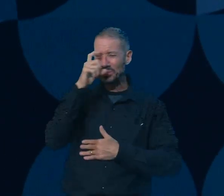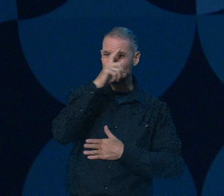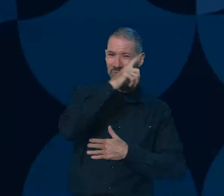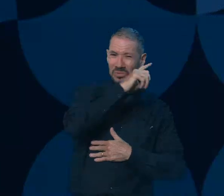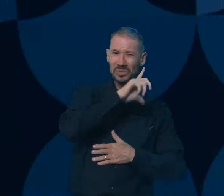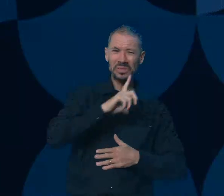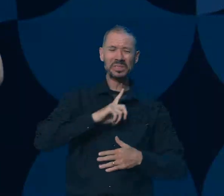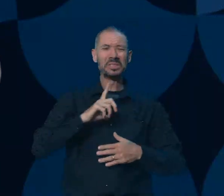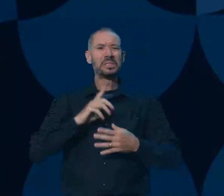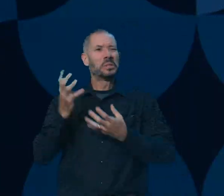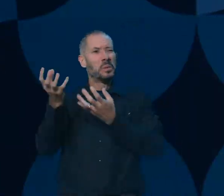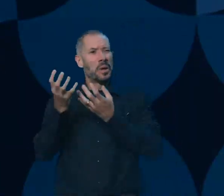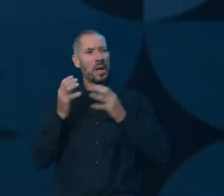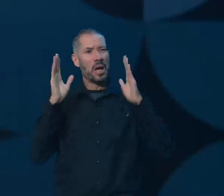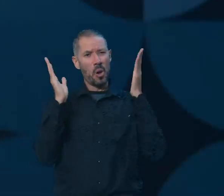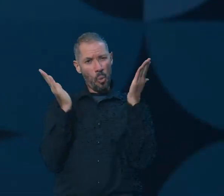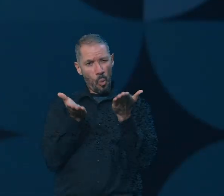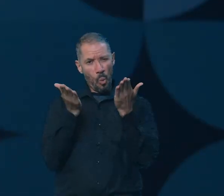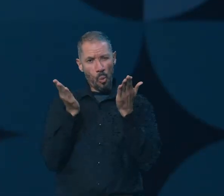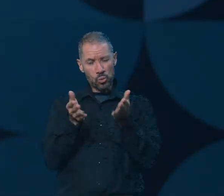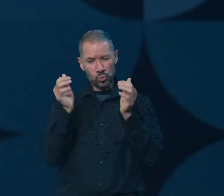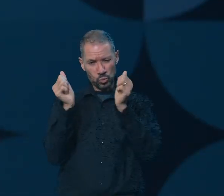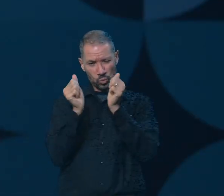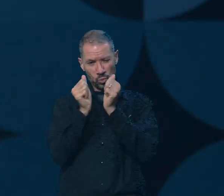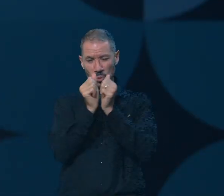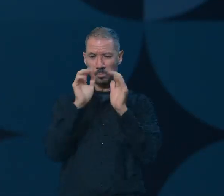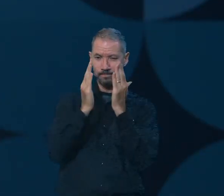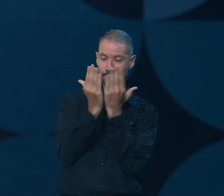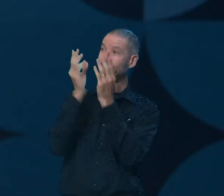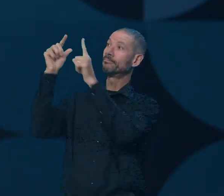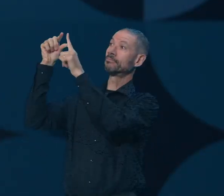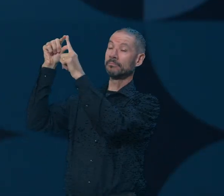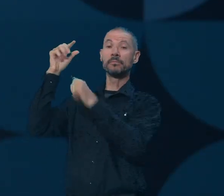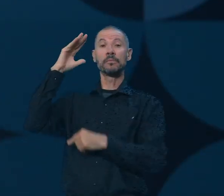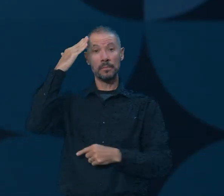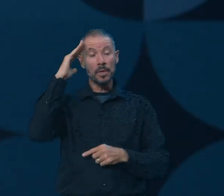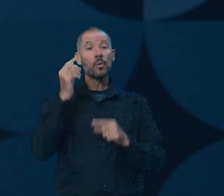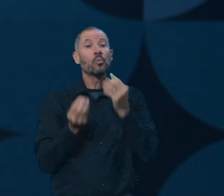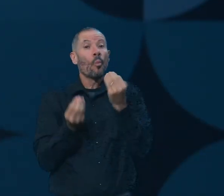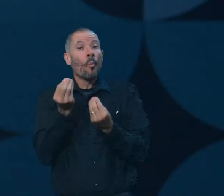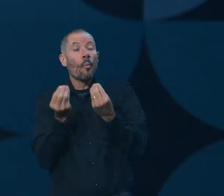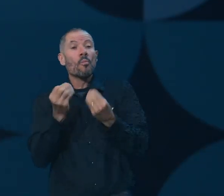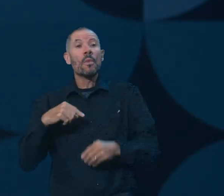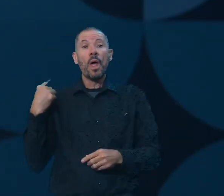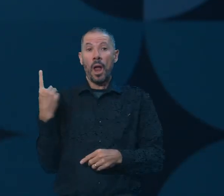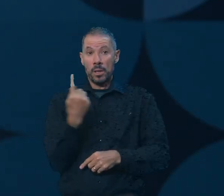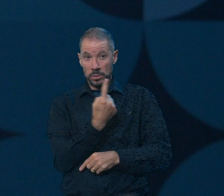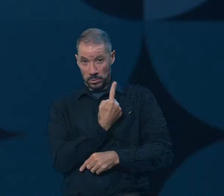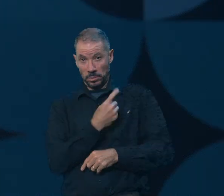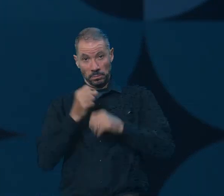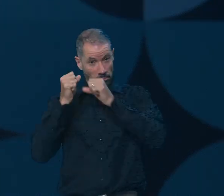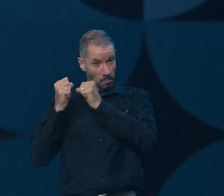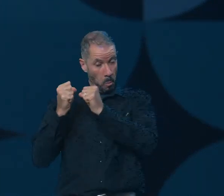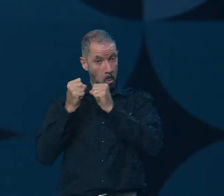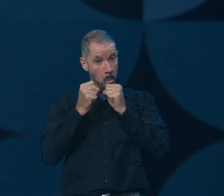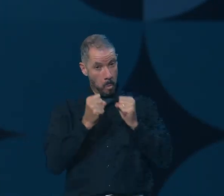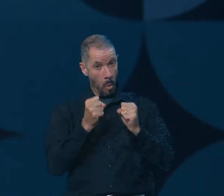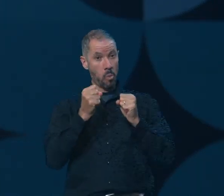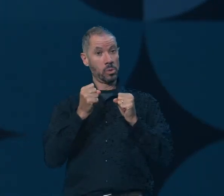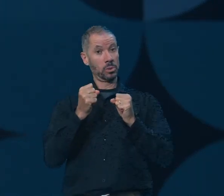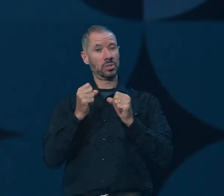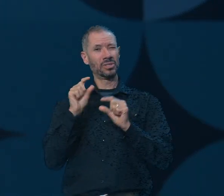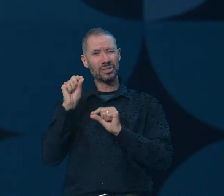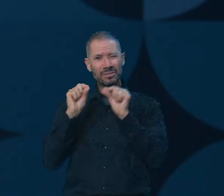isso. E eu queria hoje olhar junto com você para a palavra de Deus para entender como que a gente pode lidar com